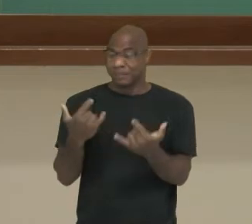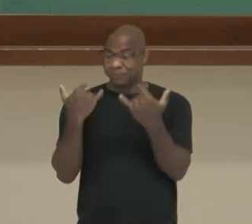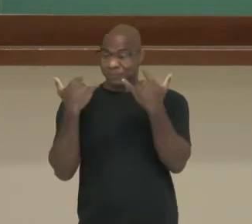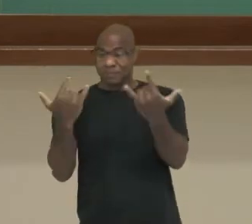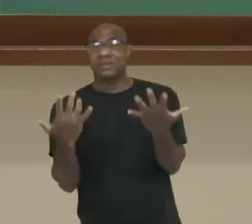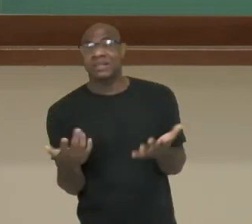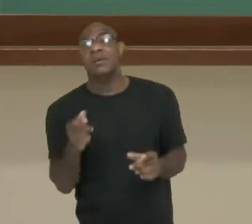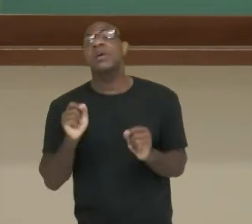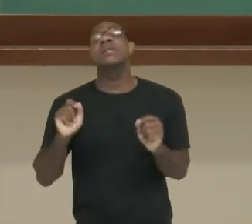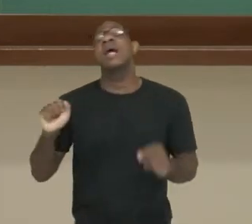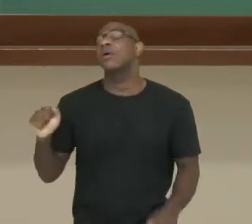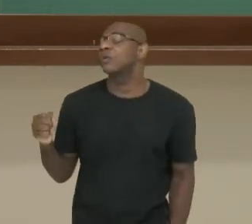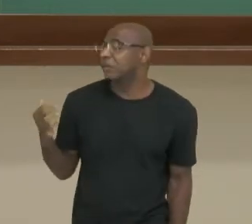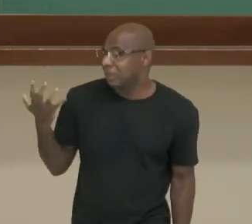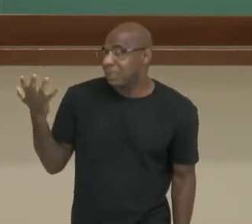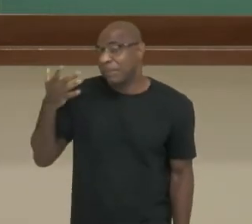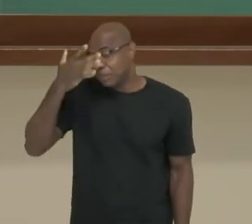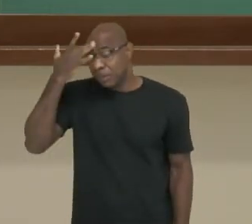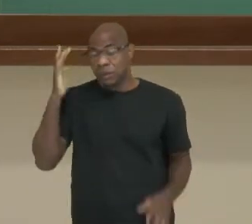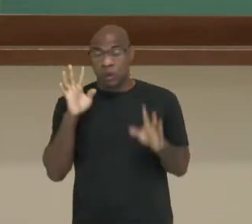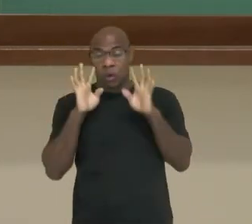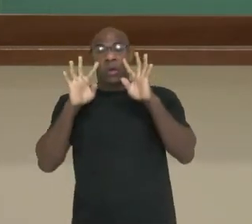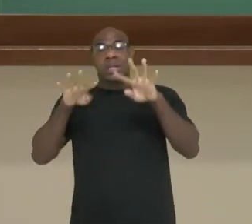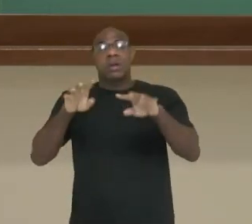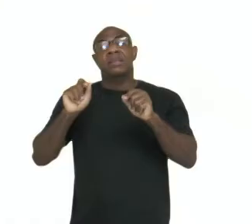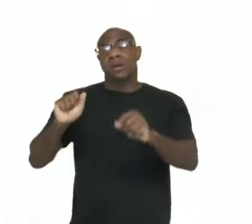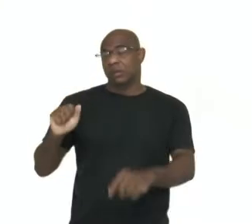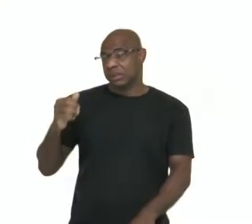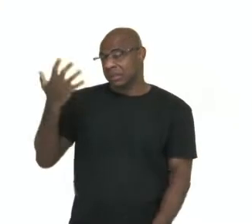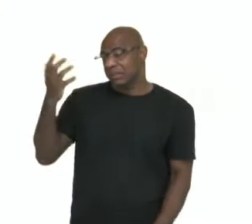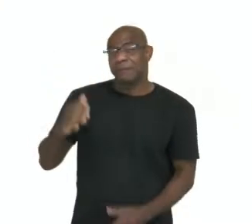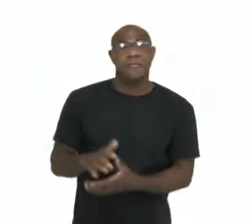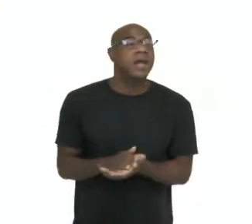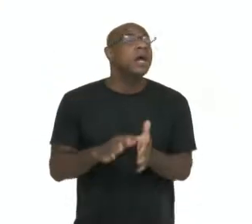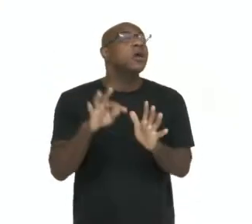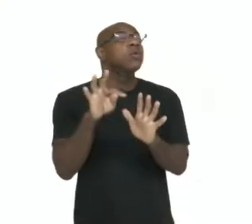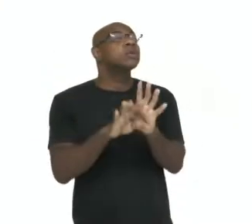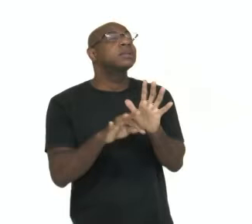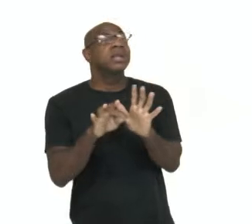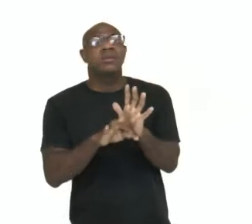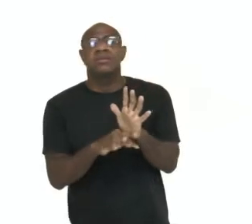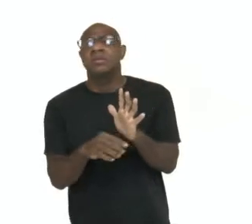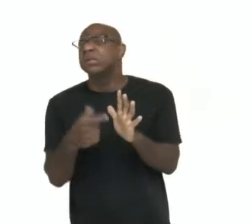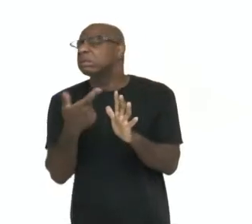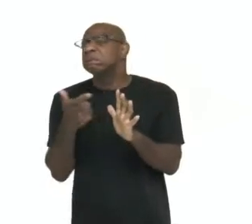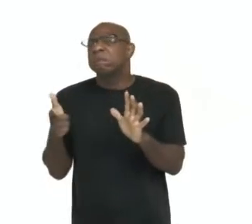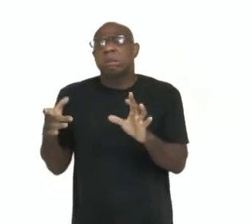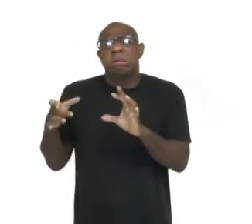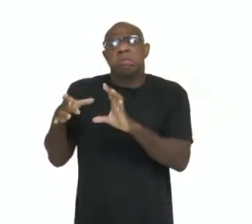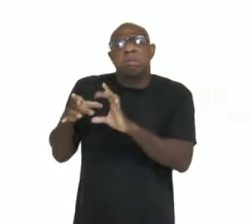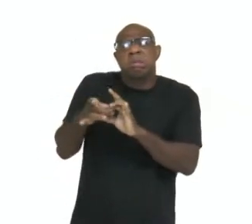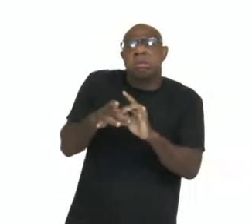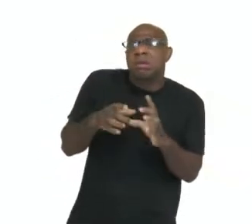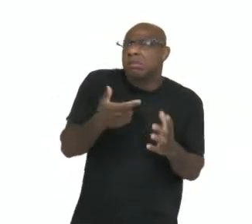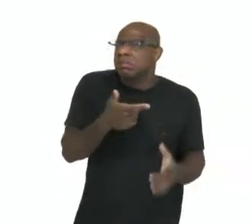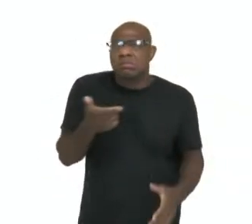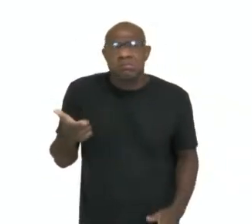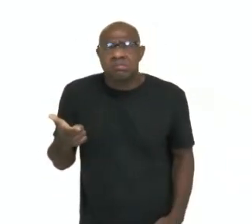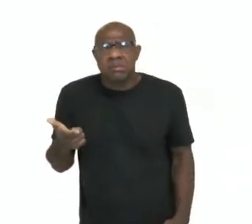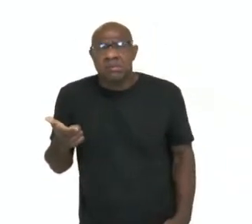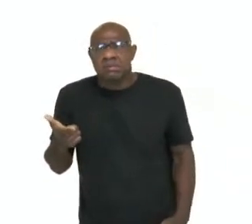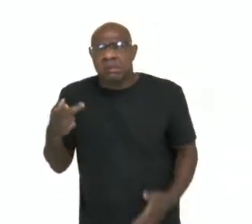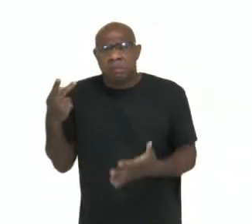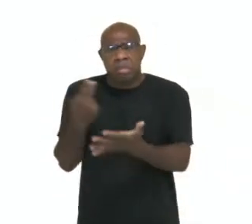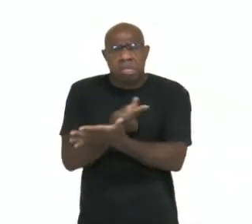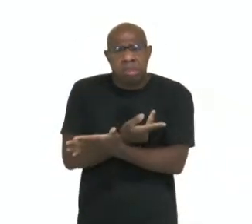do que está acontecendo ali no teatro jornal. E o texto fora do contexto. Então, encenar essa notícia de uma forma que